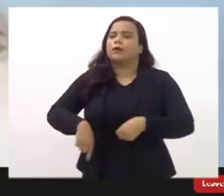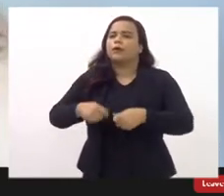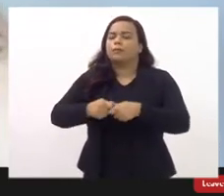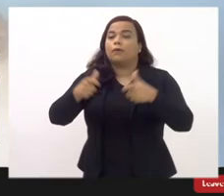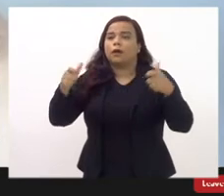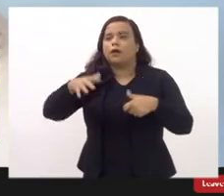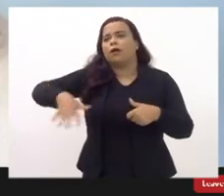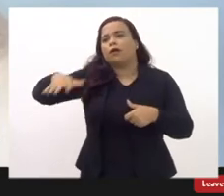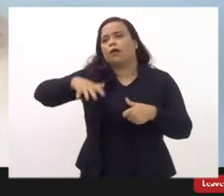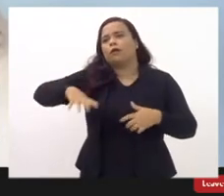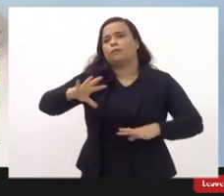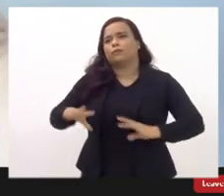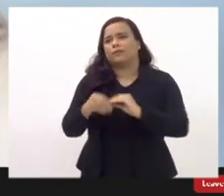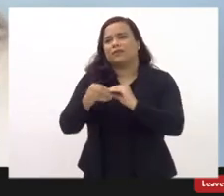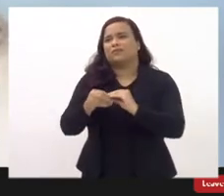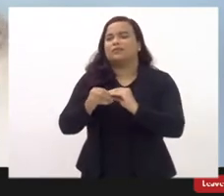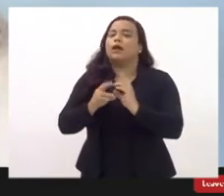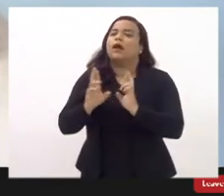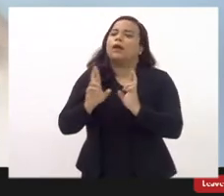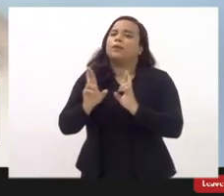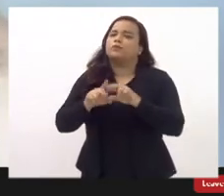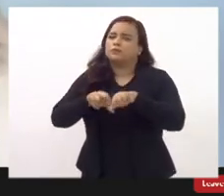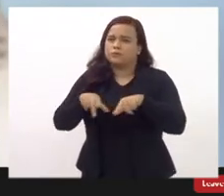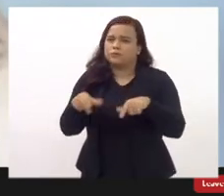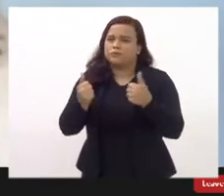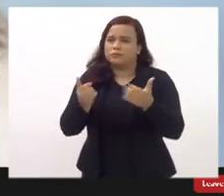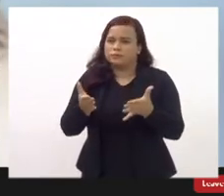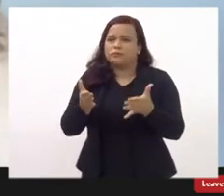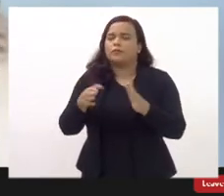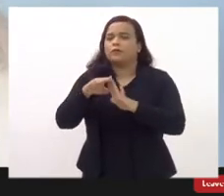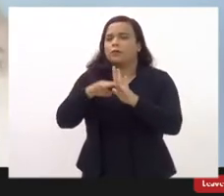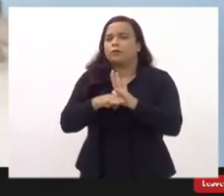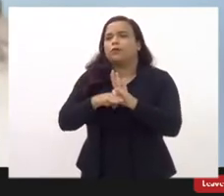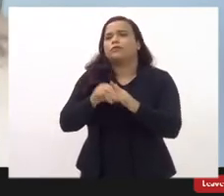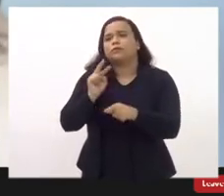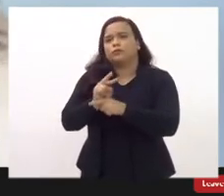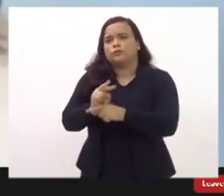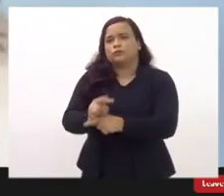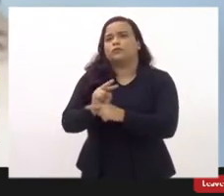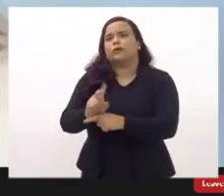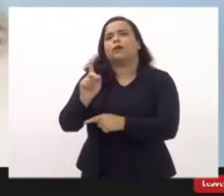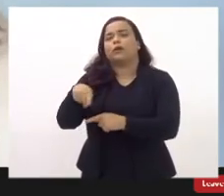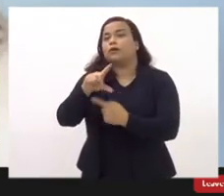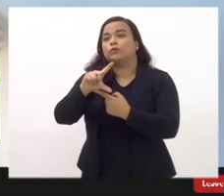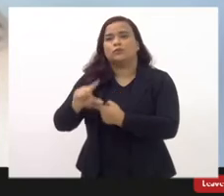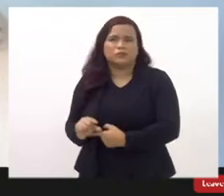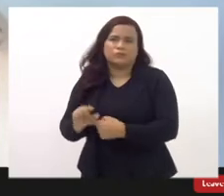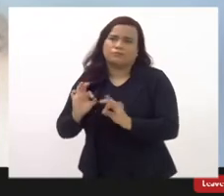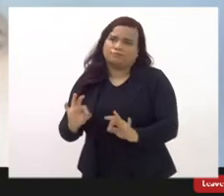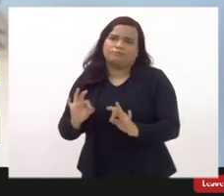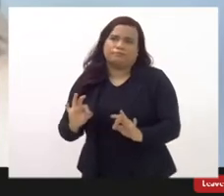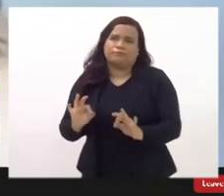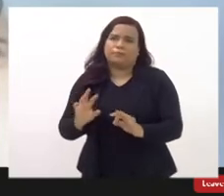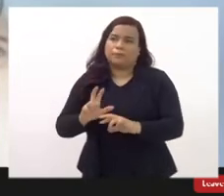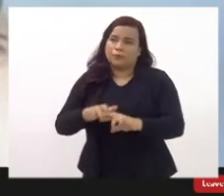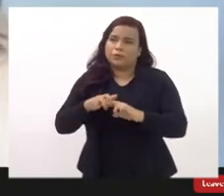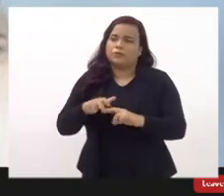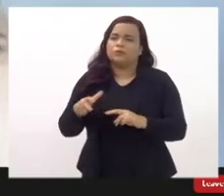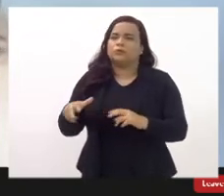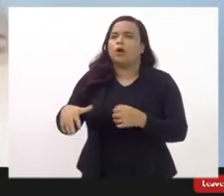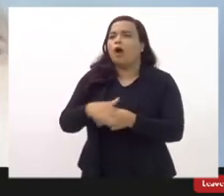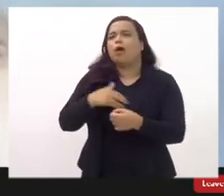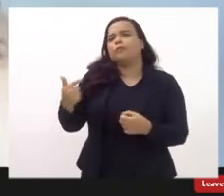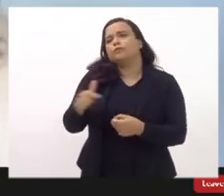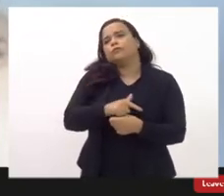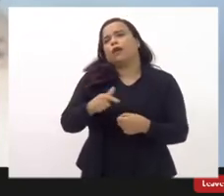implantação, já que o recurso recebido para o programa da assistência estudantil ele é muito reduzido, e em razão disso não cobre muitas